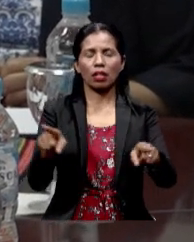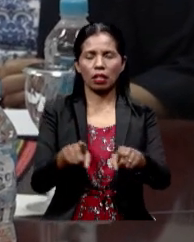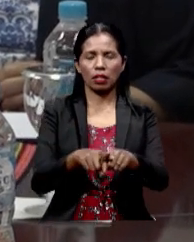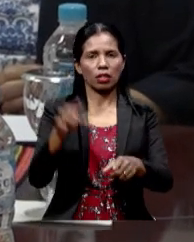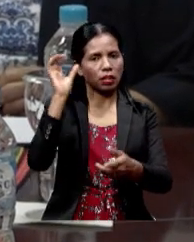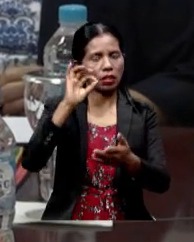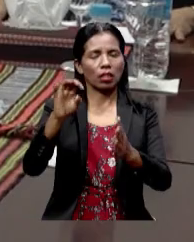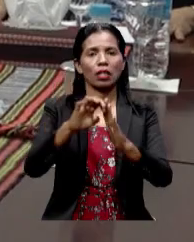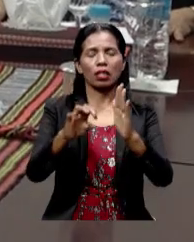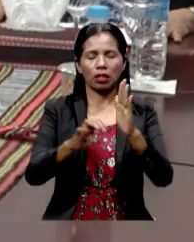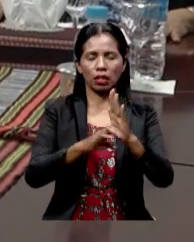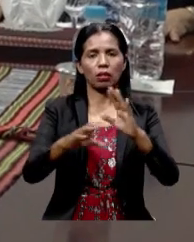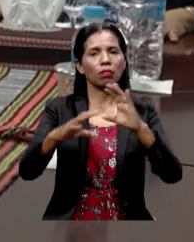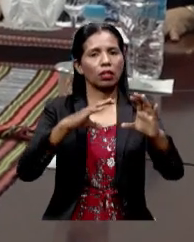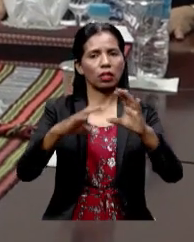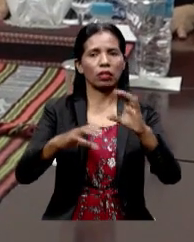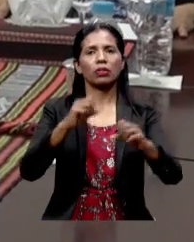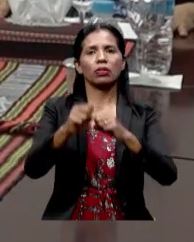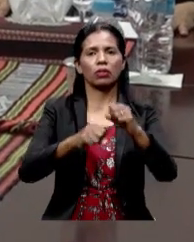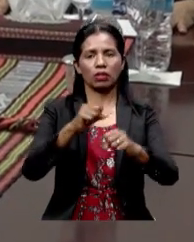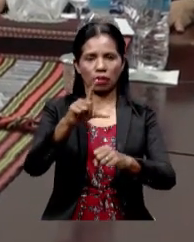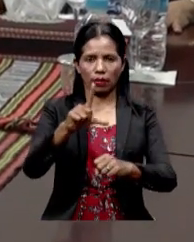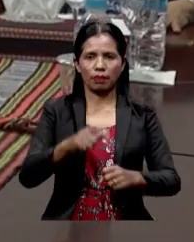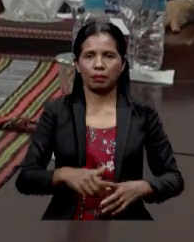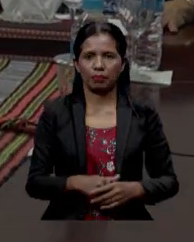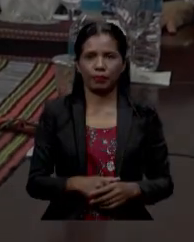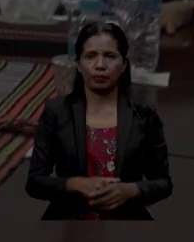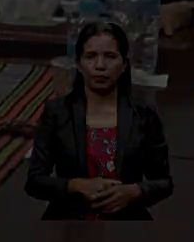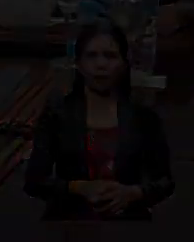secretário Estado de Comunicação Social. Dulce da Costa, Zaime dos Santos, Ziemen.